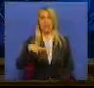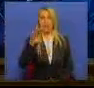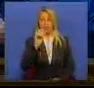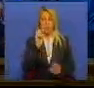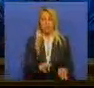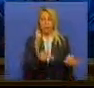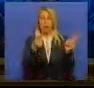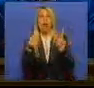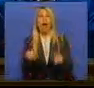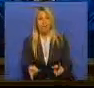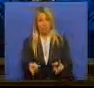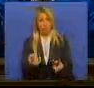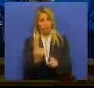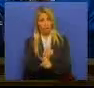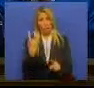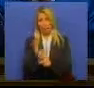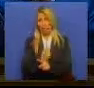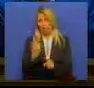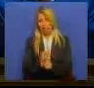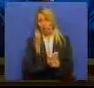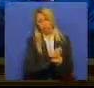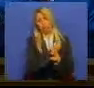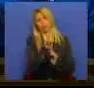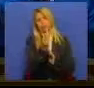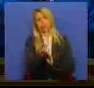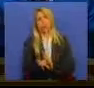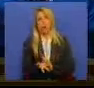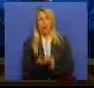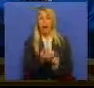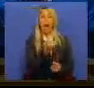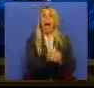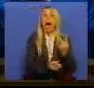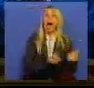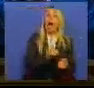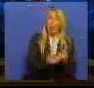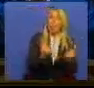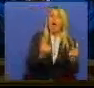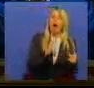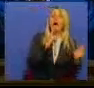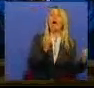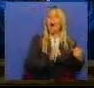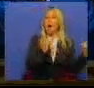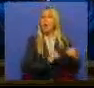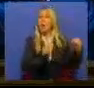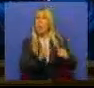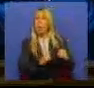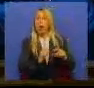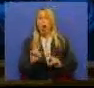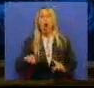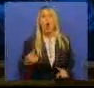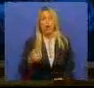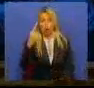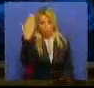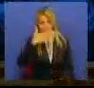altera muitas coisas. Nalgumas vai-se fazendo consenso, noutras, um dia nos darão